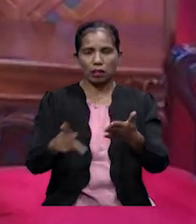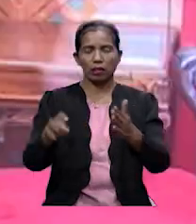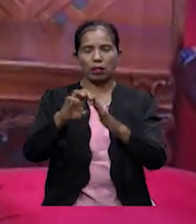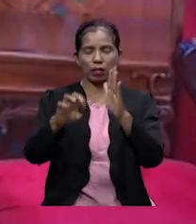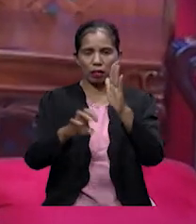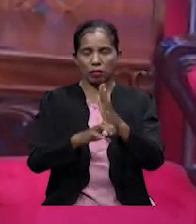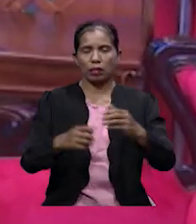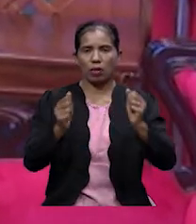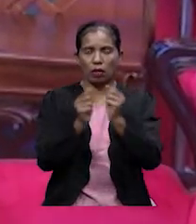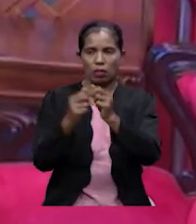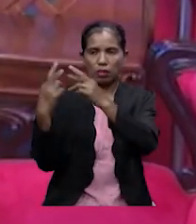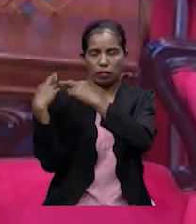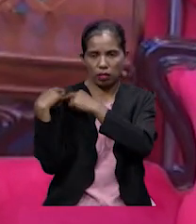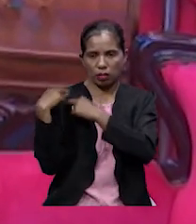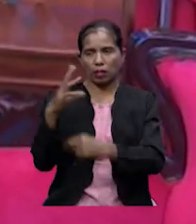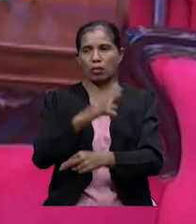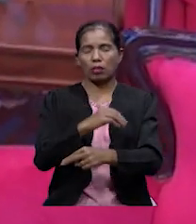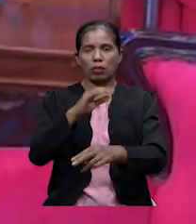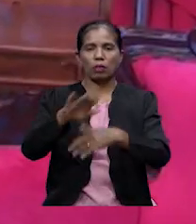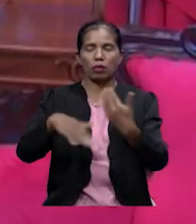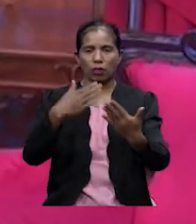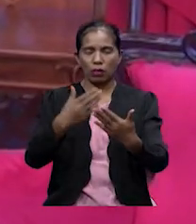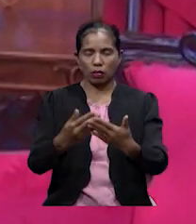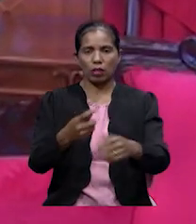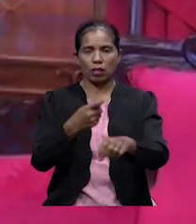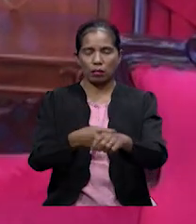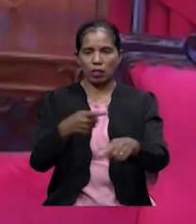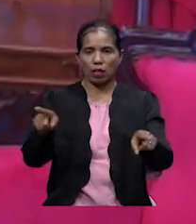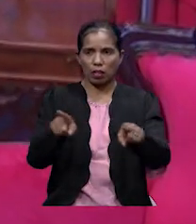ho responsabilidade no consequência hoto neve situação